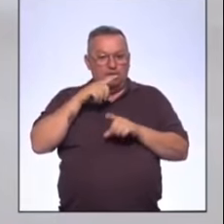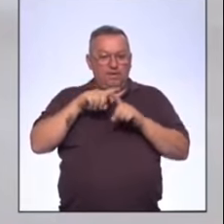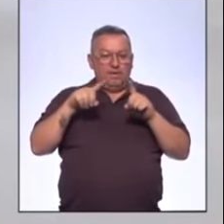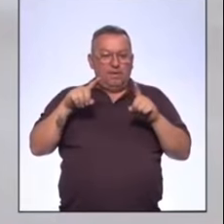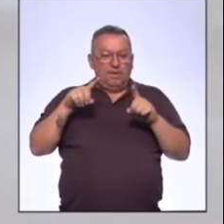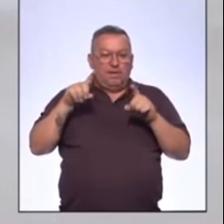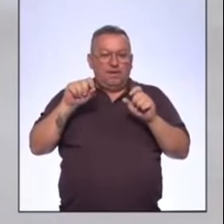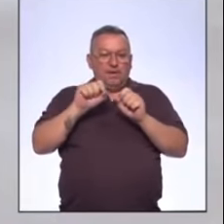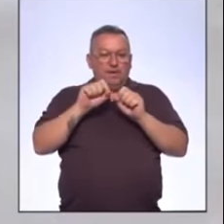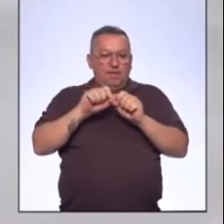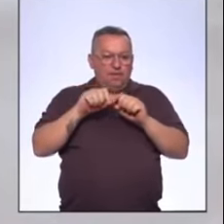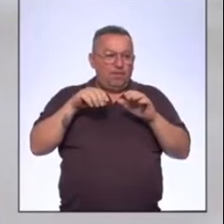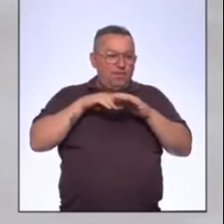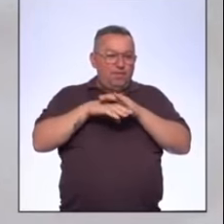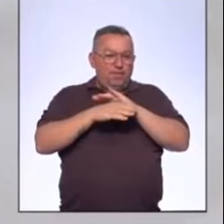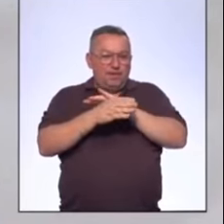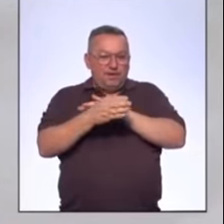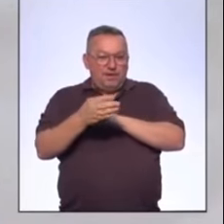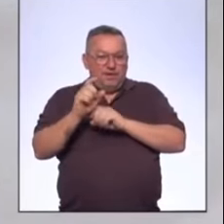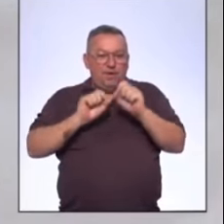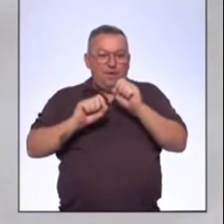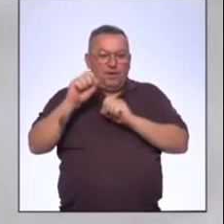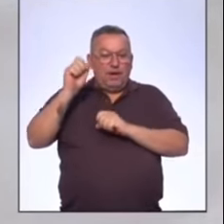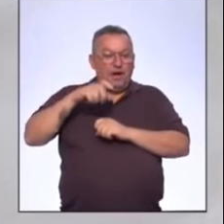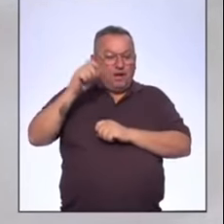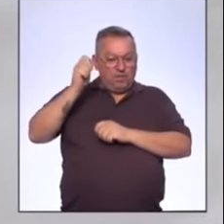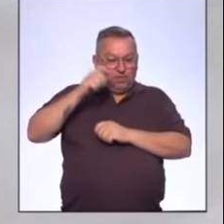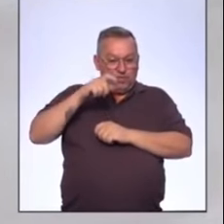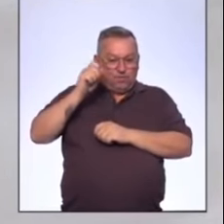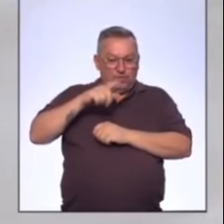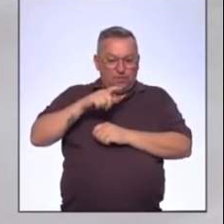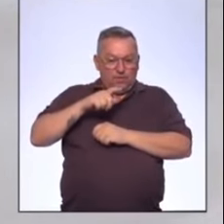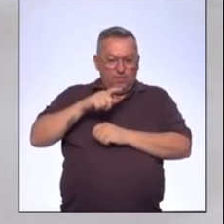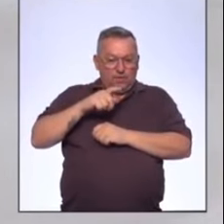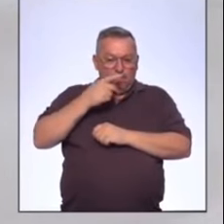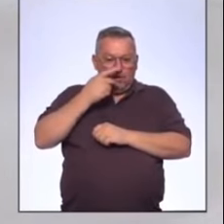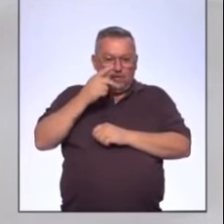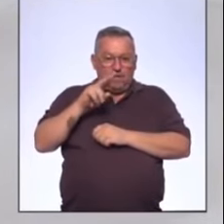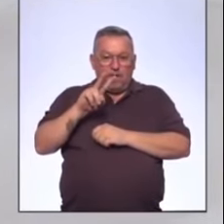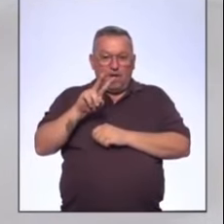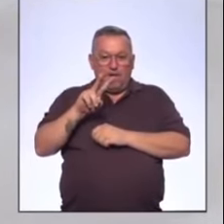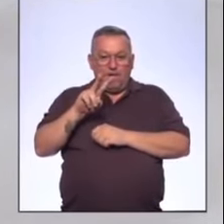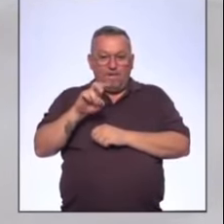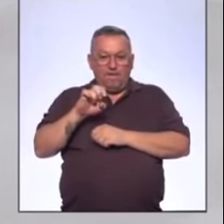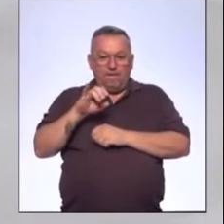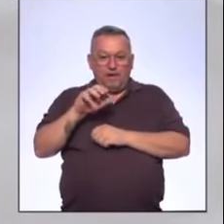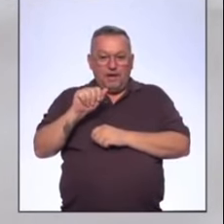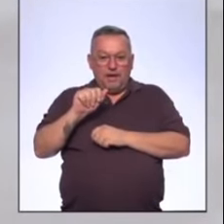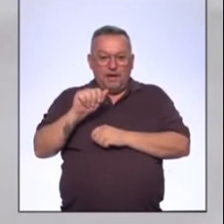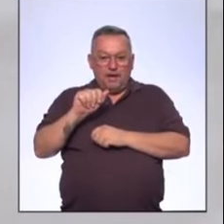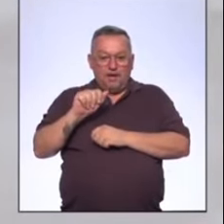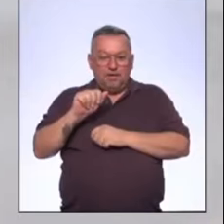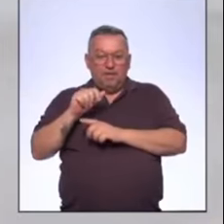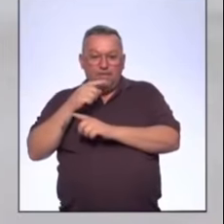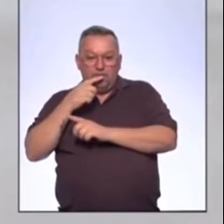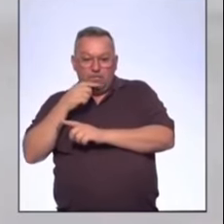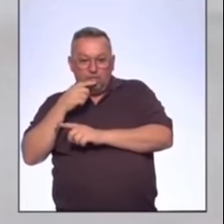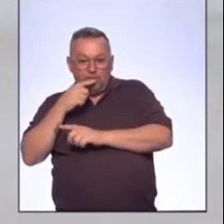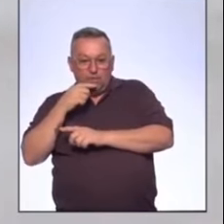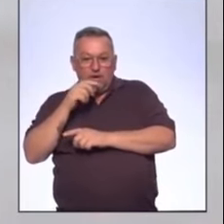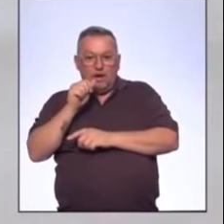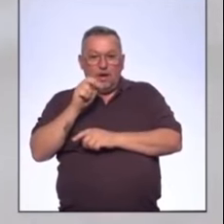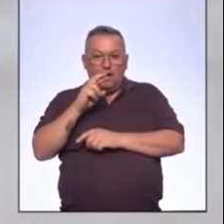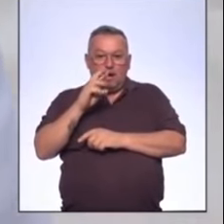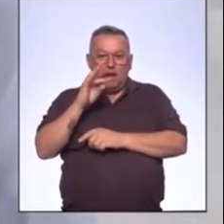uma convenção. Normalmente, o que é azul, a gente chama de veia. O que é vermelho, a gente chama de